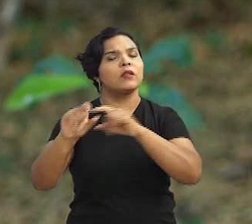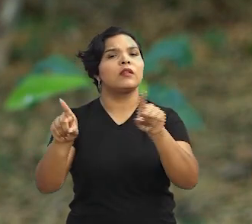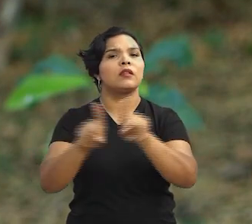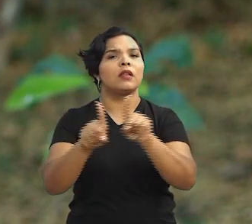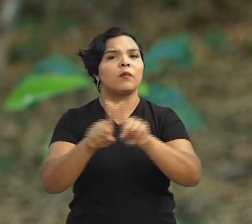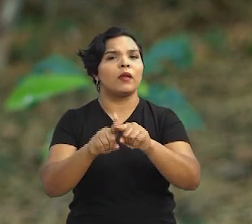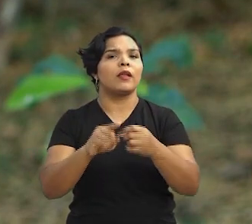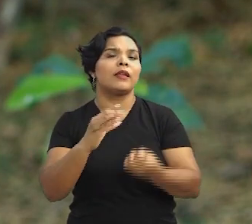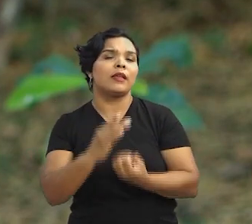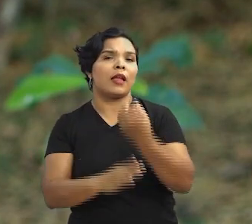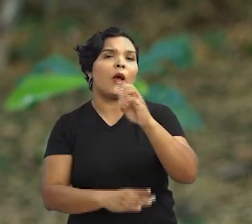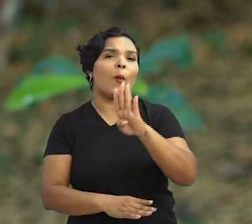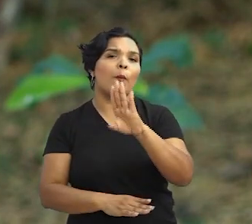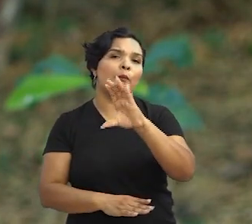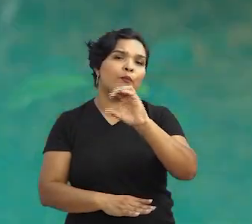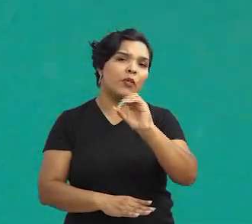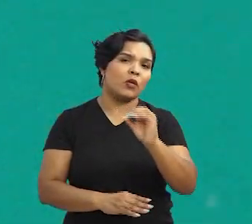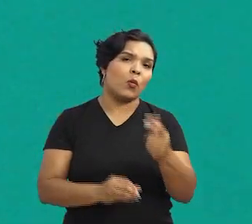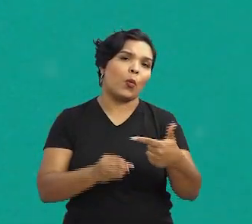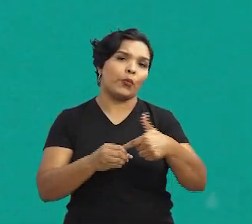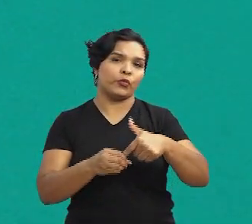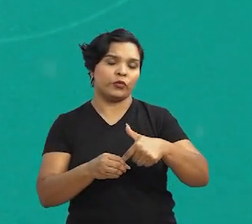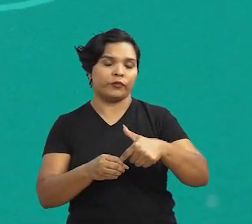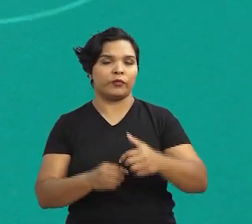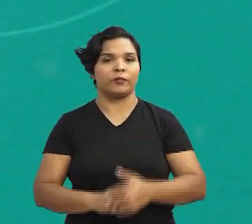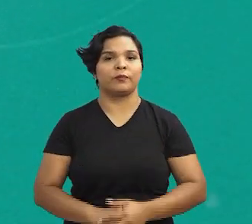ainda produzir biocombustíveis.